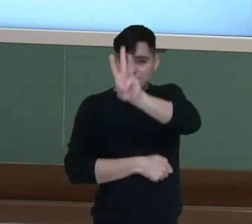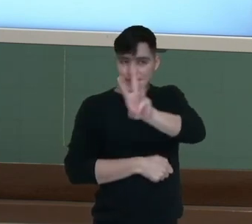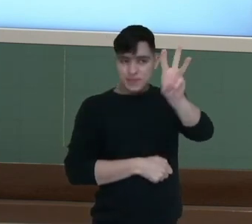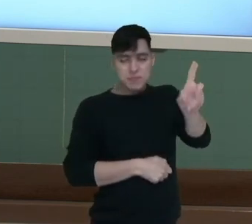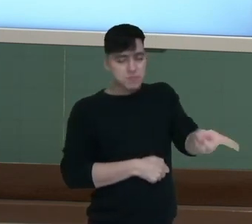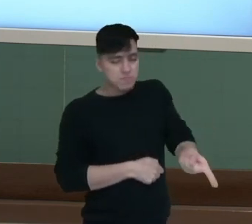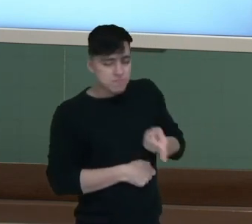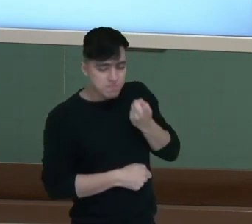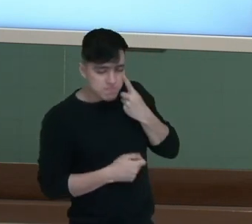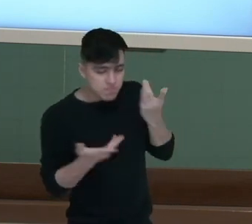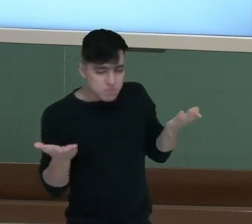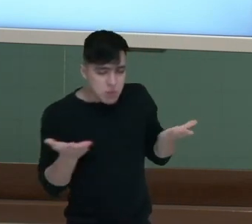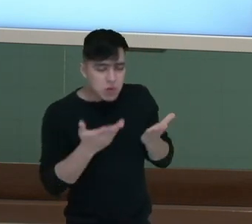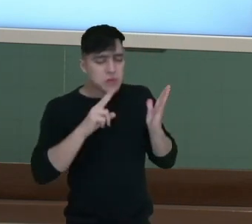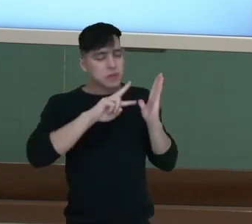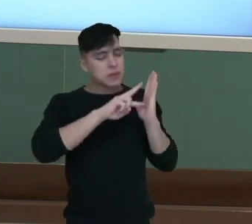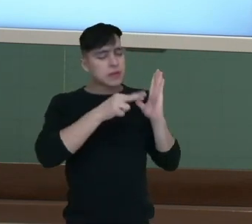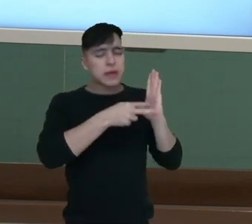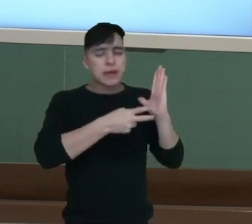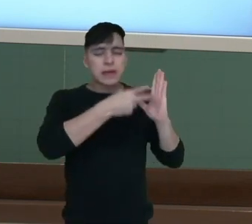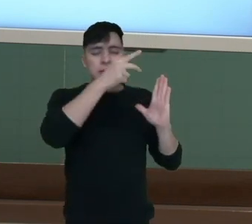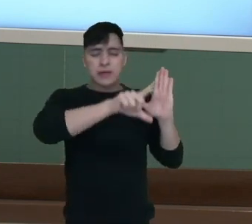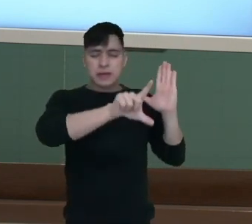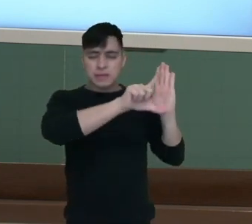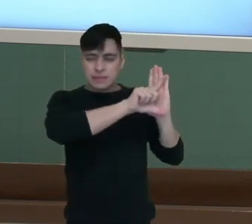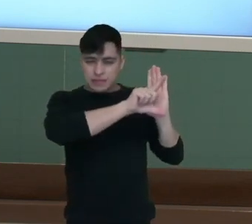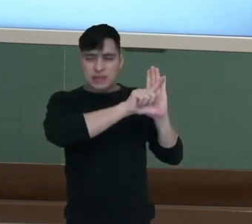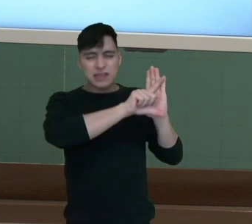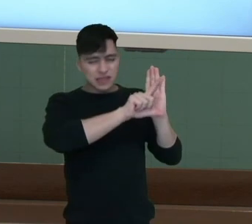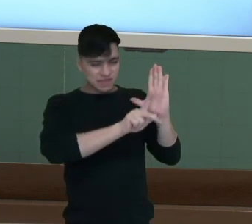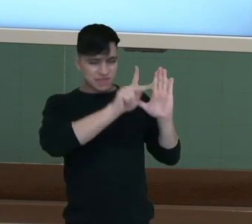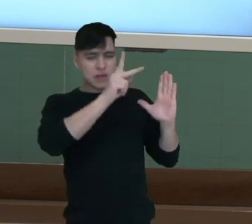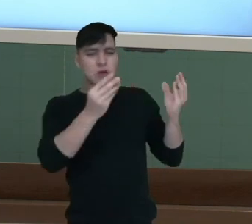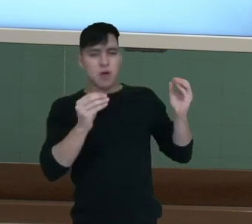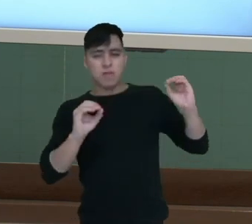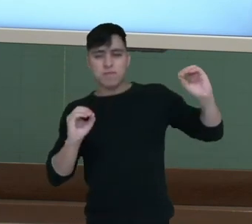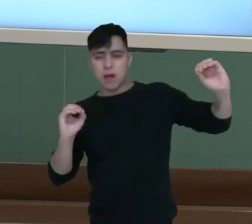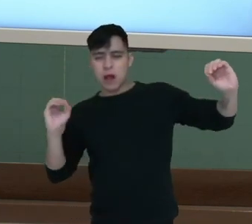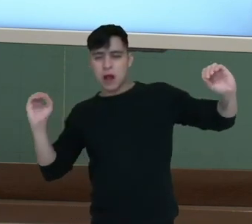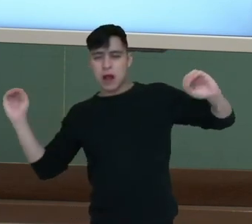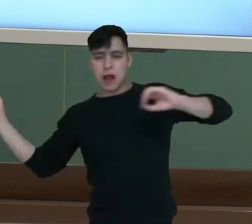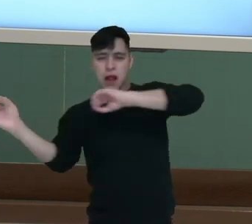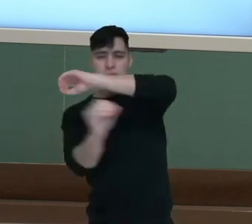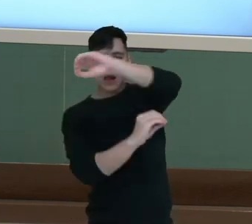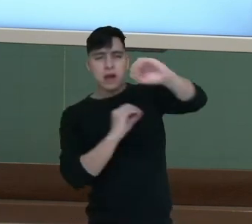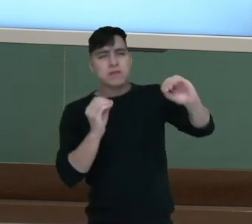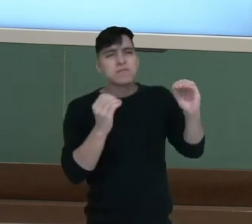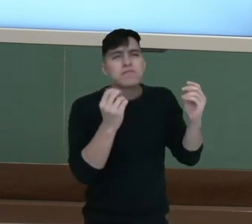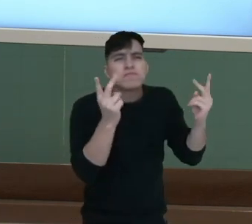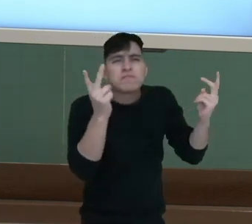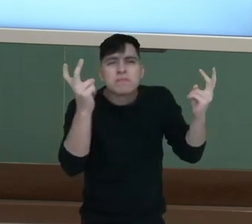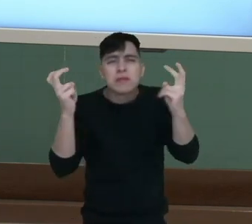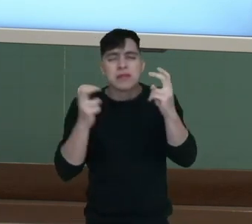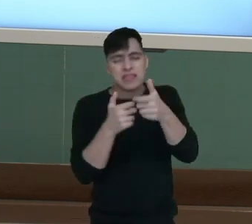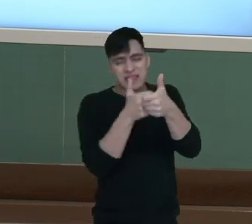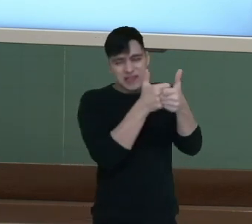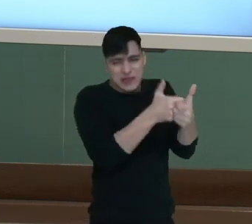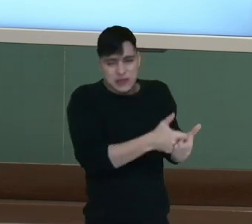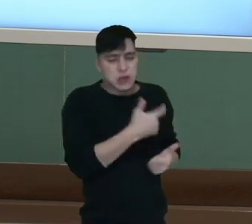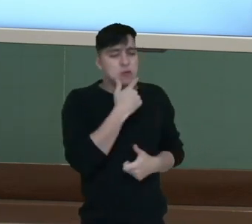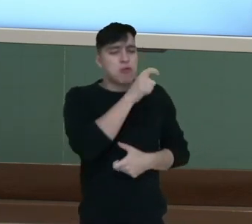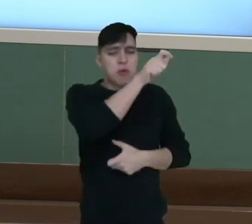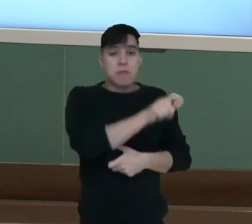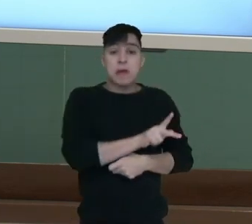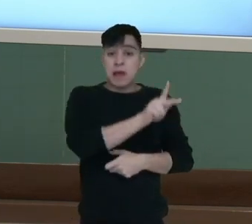prática que a segunda lei de Kepler, os trajetos percorridos pelos planetas varem em áreas iguais. Pelas observações de Kepler, essa